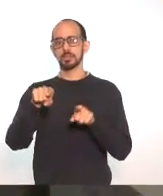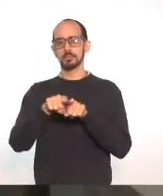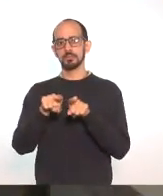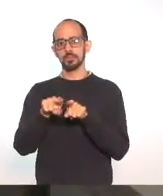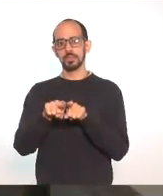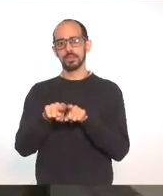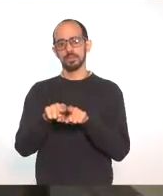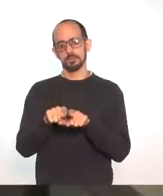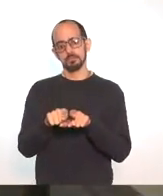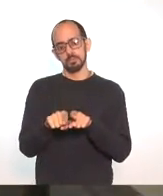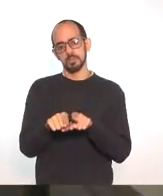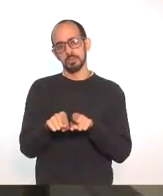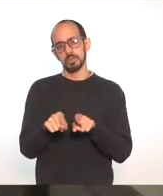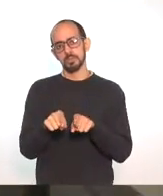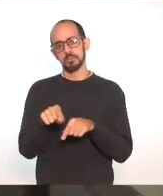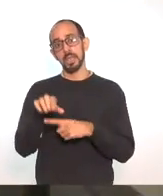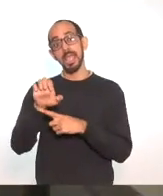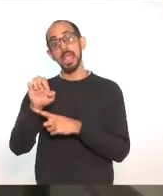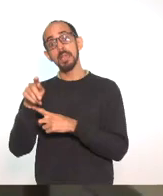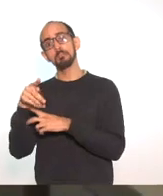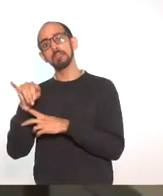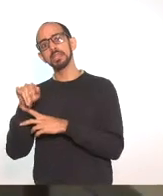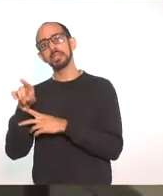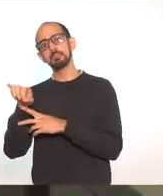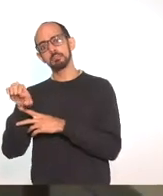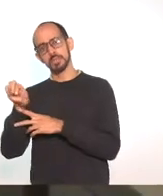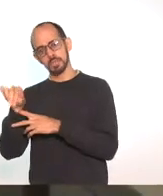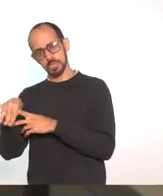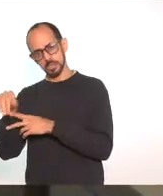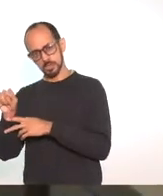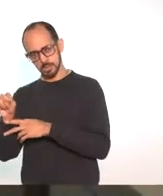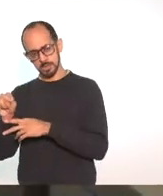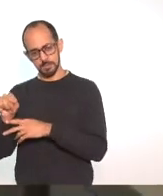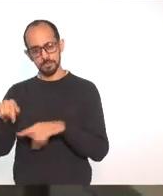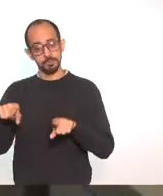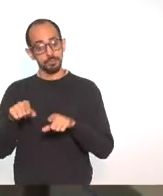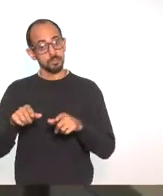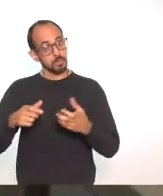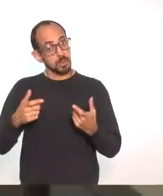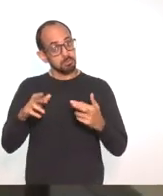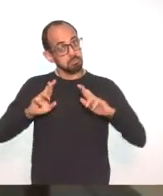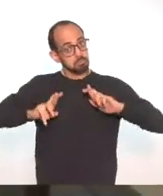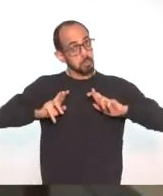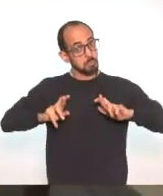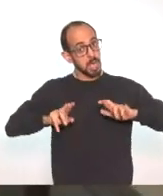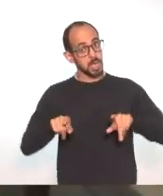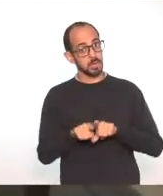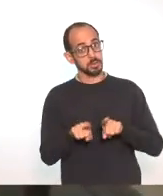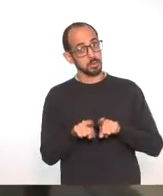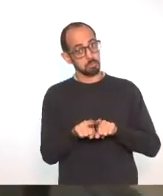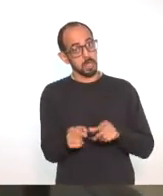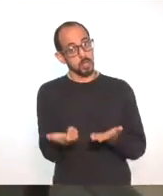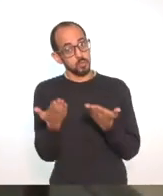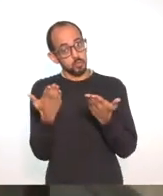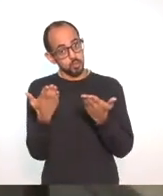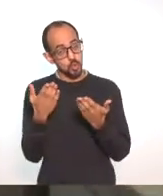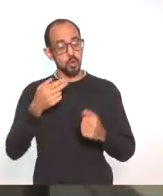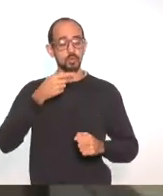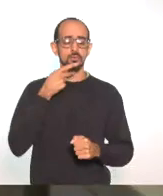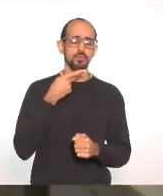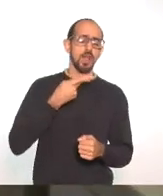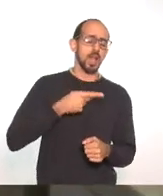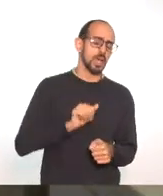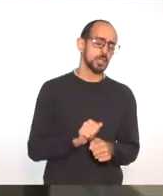que felizmente um dia acontecerá e que só Talvez o Senhor possa dizer em